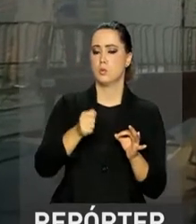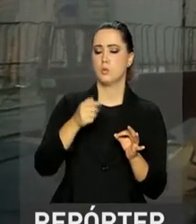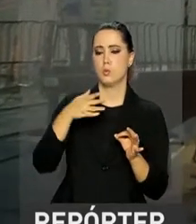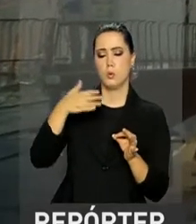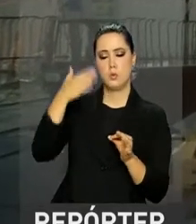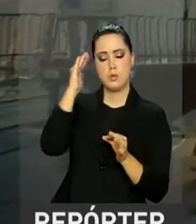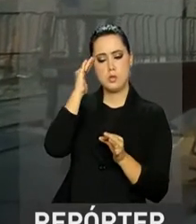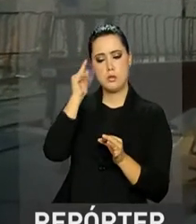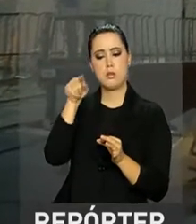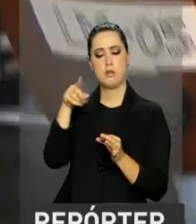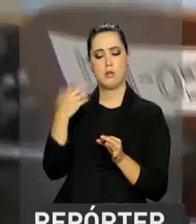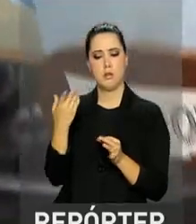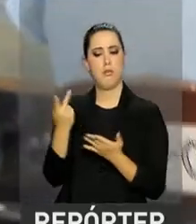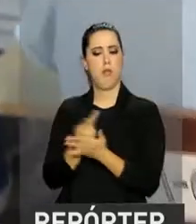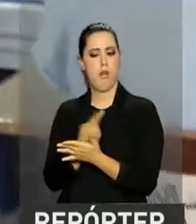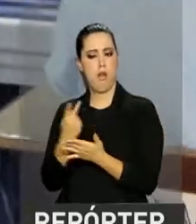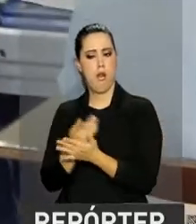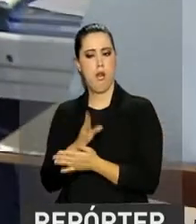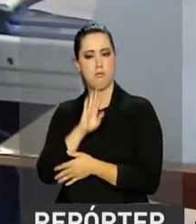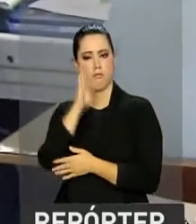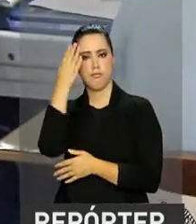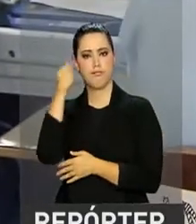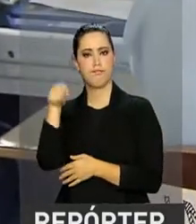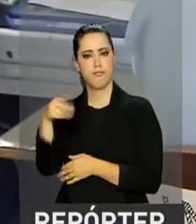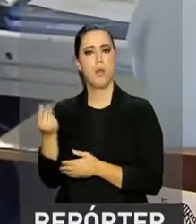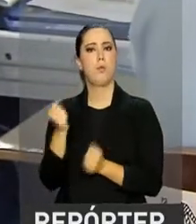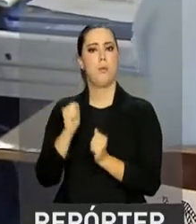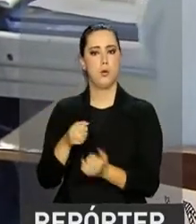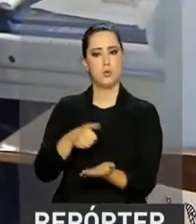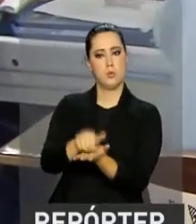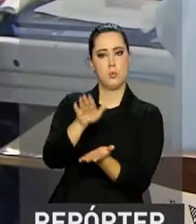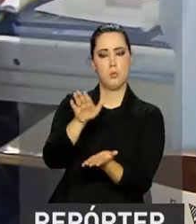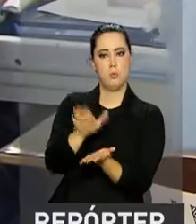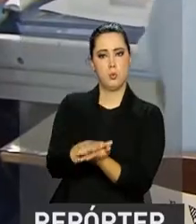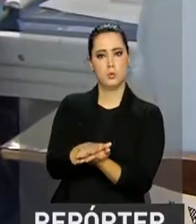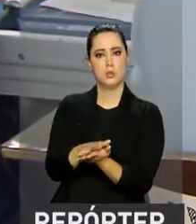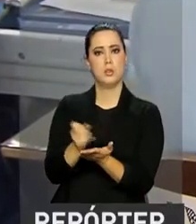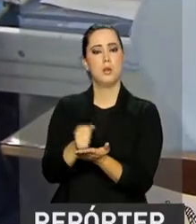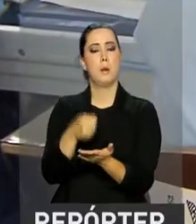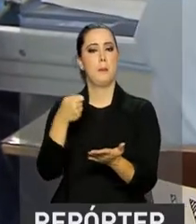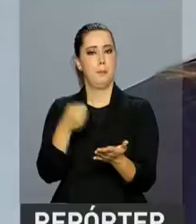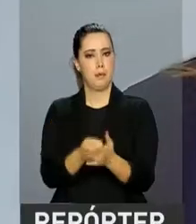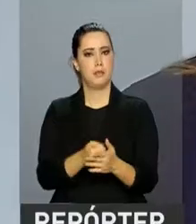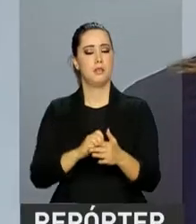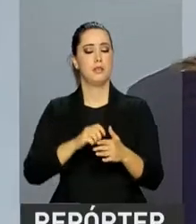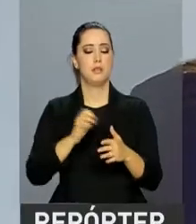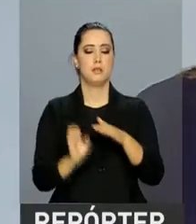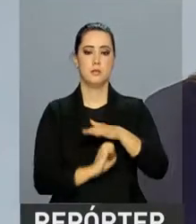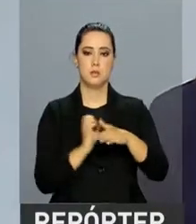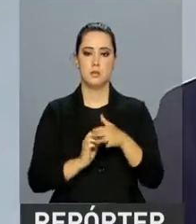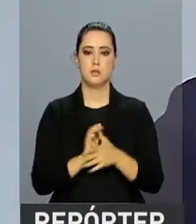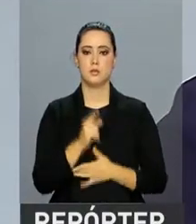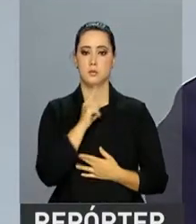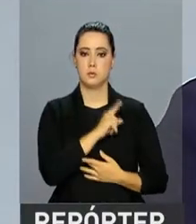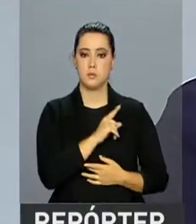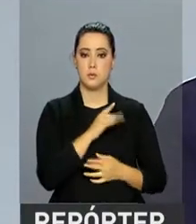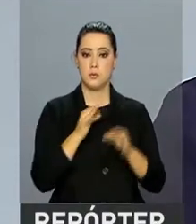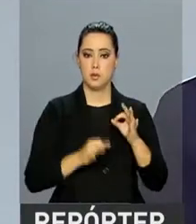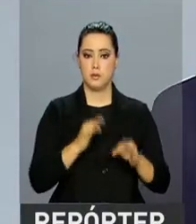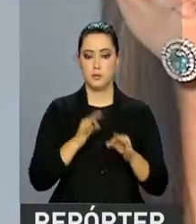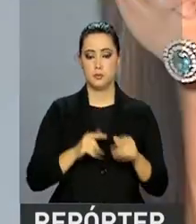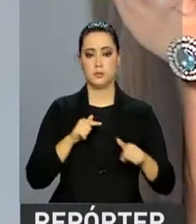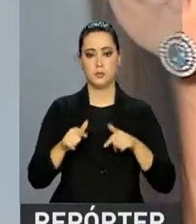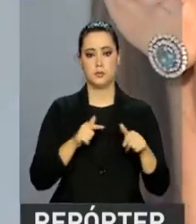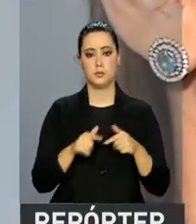empregado agiu de má fé ele poderá ser multado e ter de indenizar a empresa ana luiza juíza do trabalho em minas